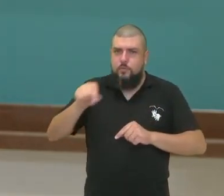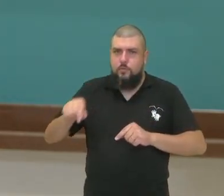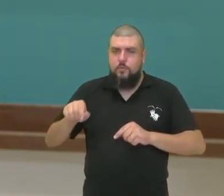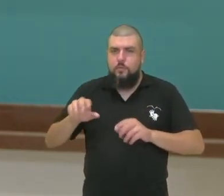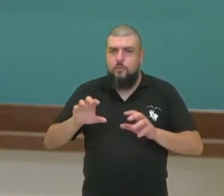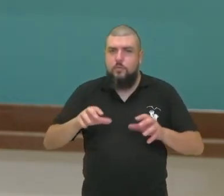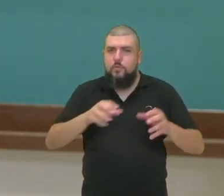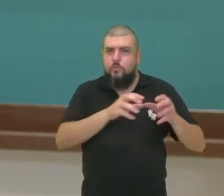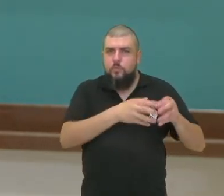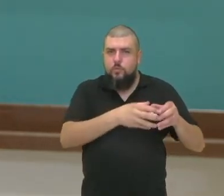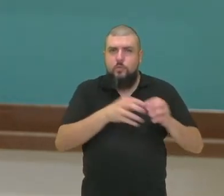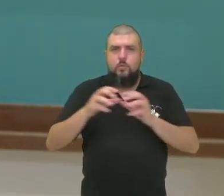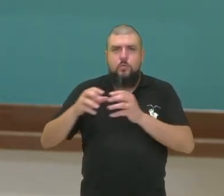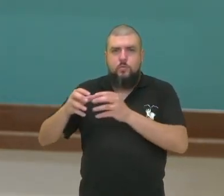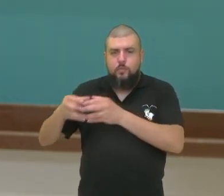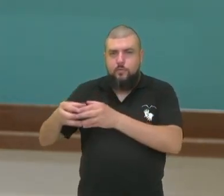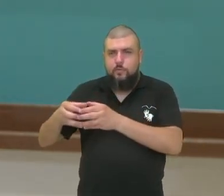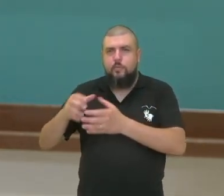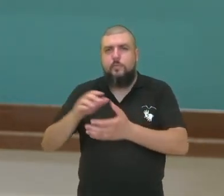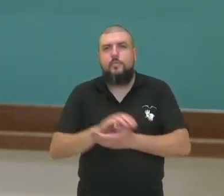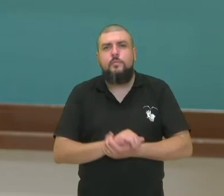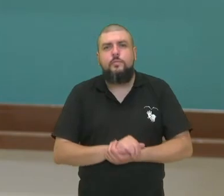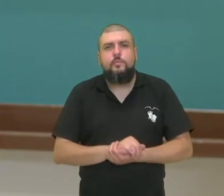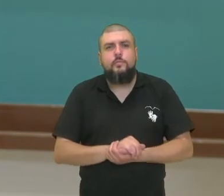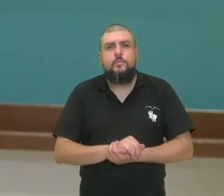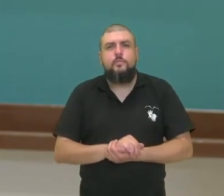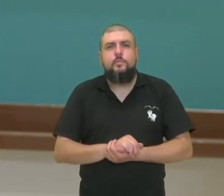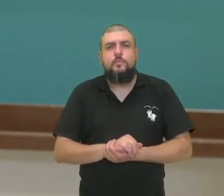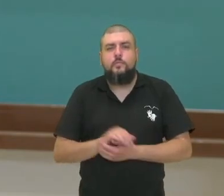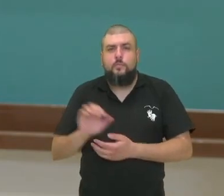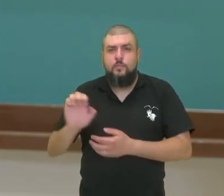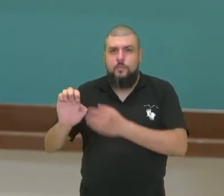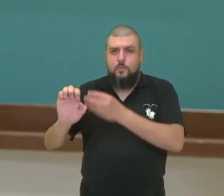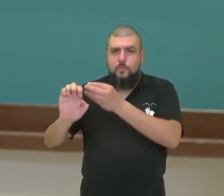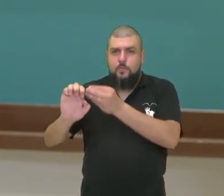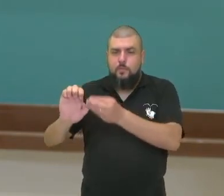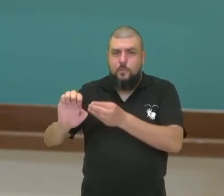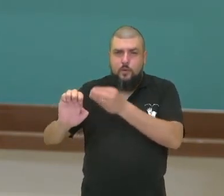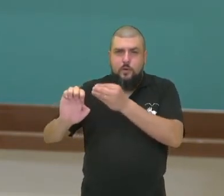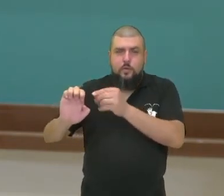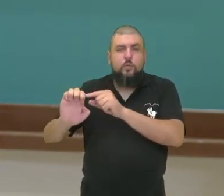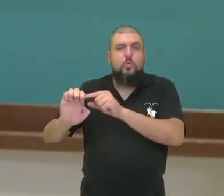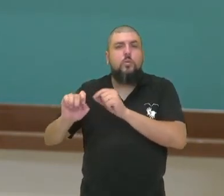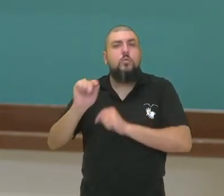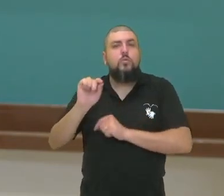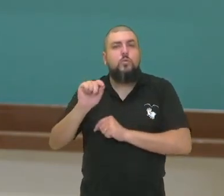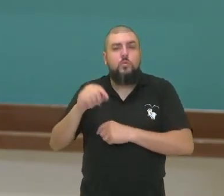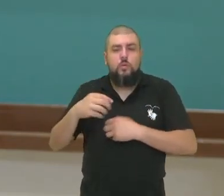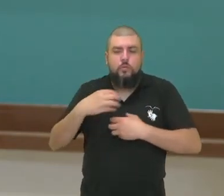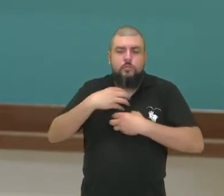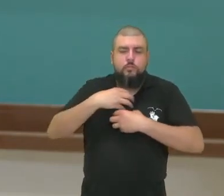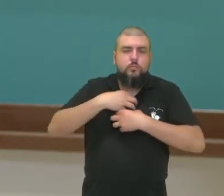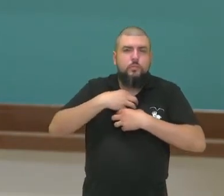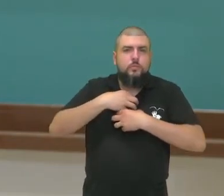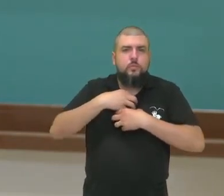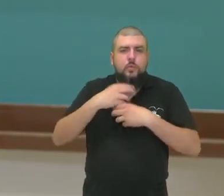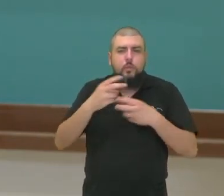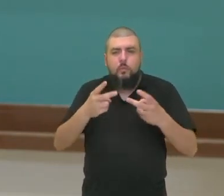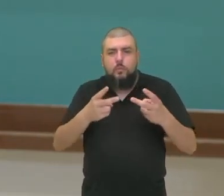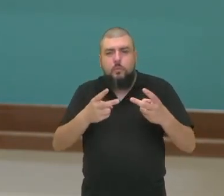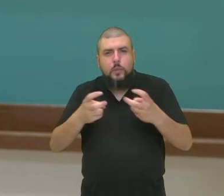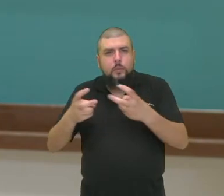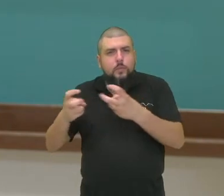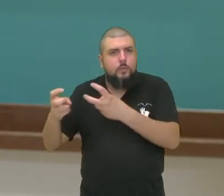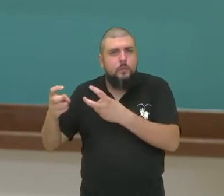entre empiristas e racionalistas. Empiristas defendendo o sentido como fonte, origem, princípio dos